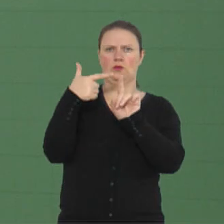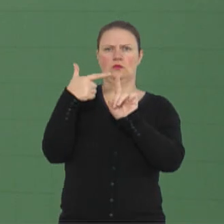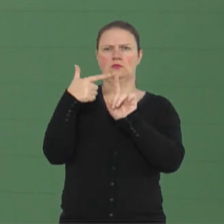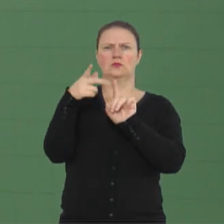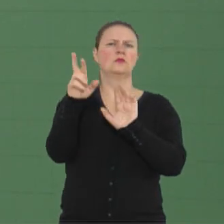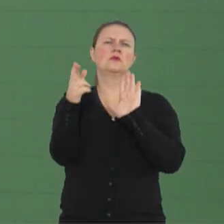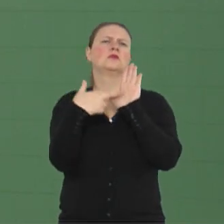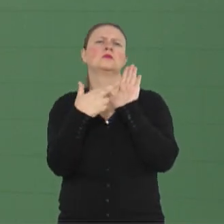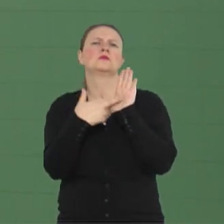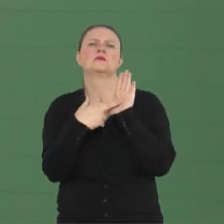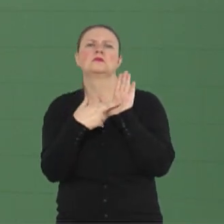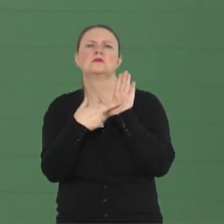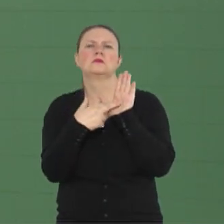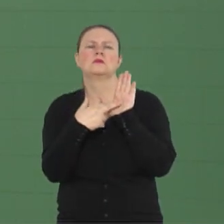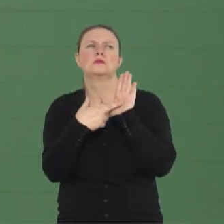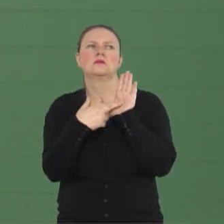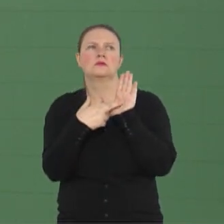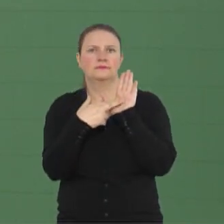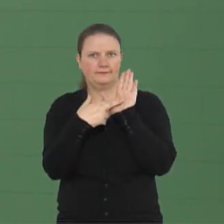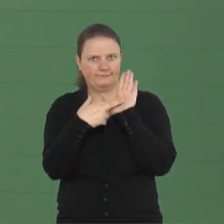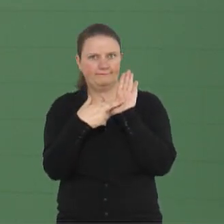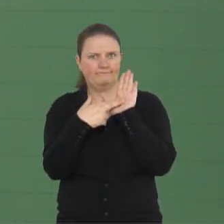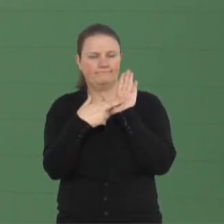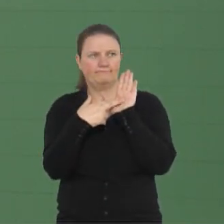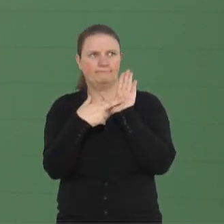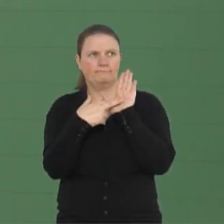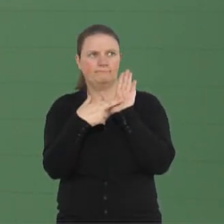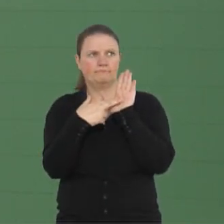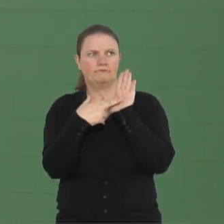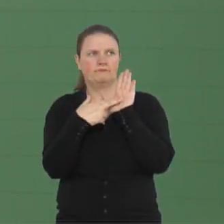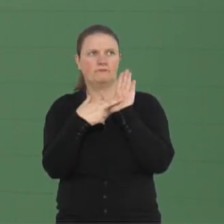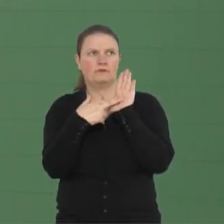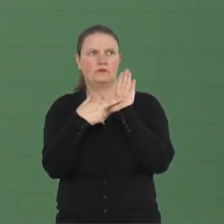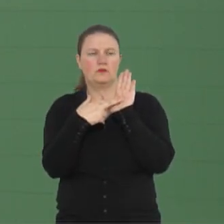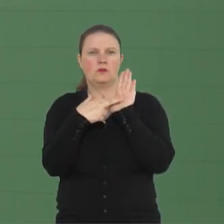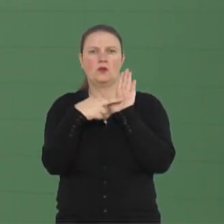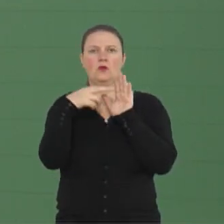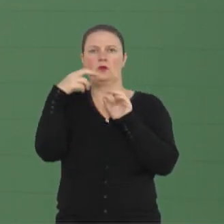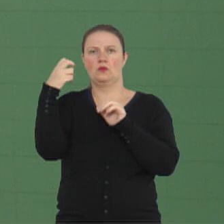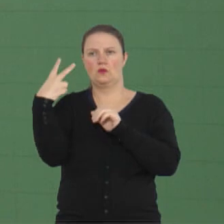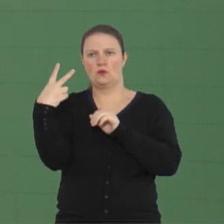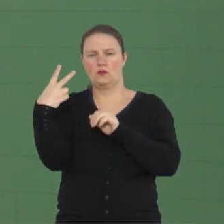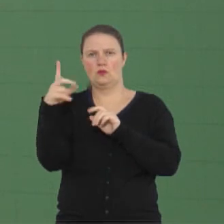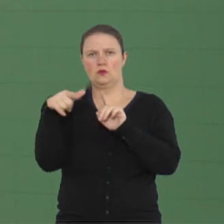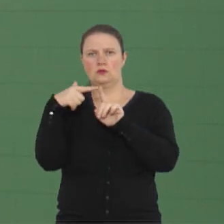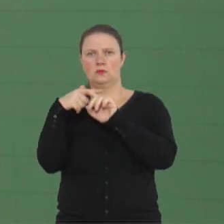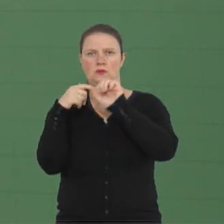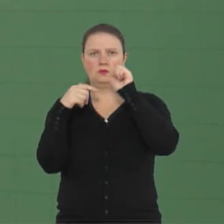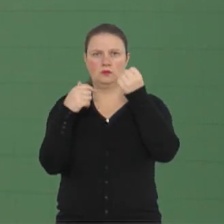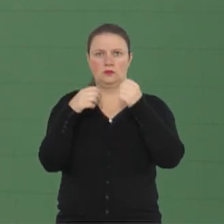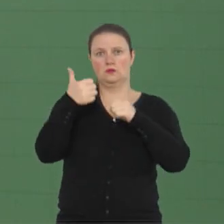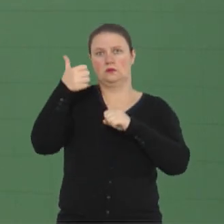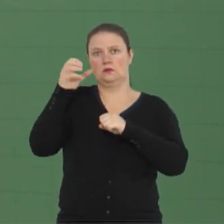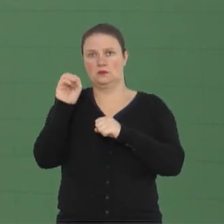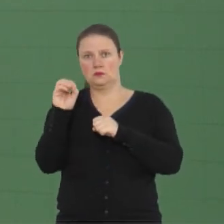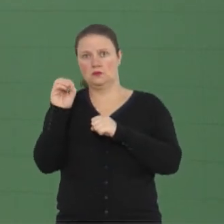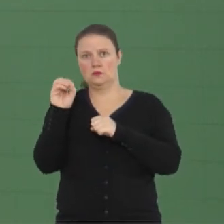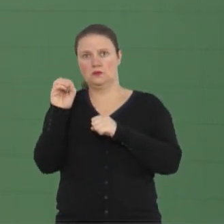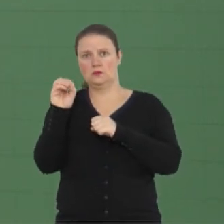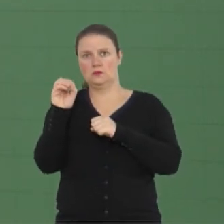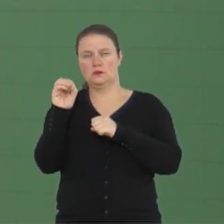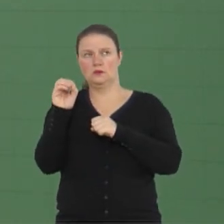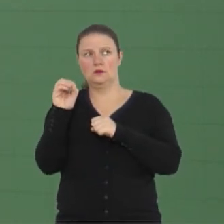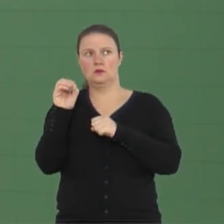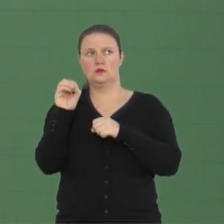nós temos? Veja, 2 com 8 é 10. E eu tenho 20